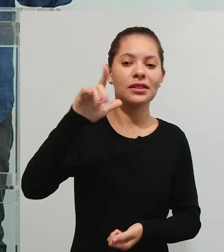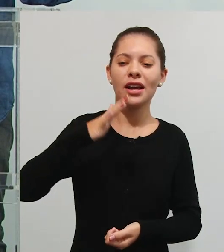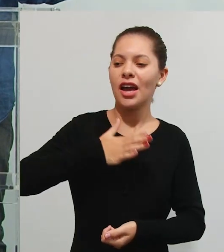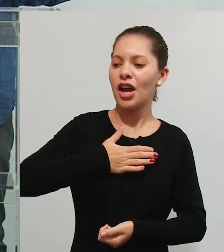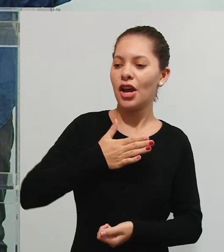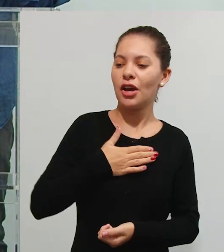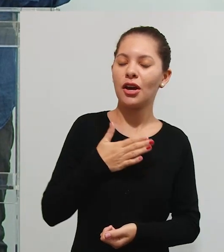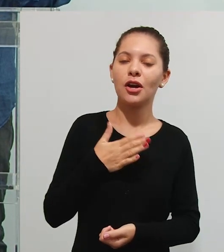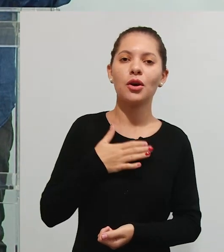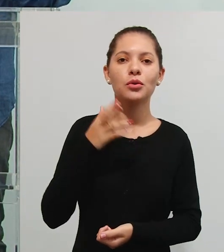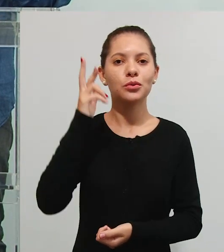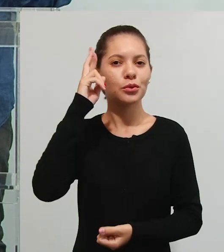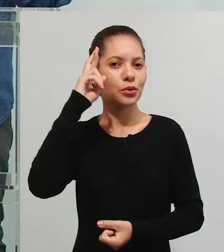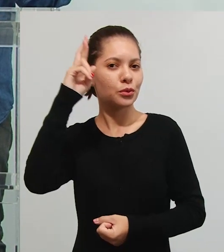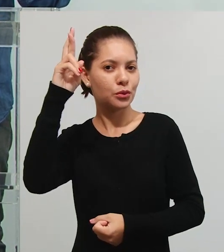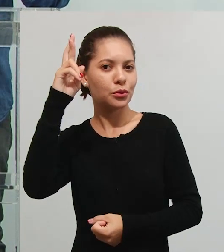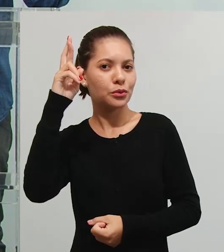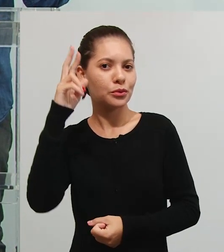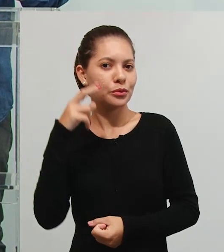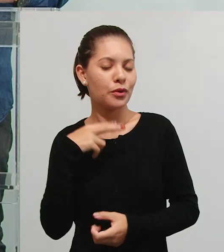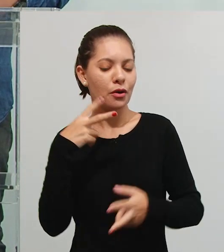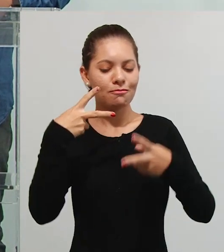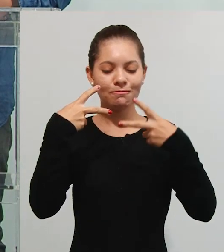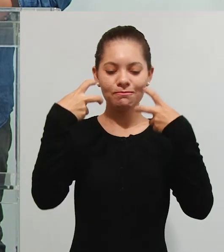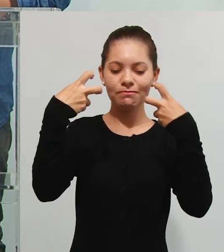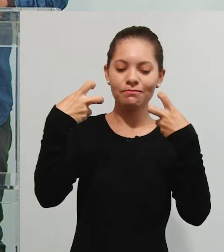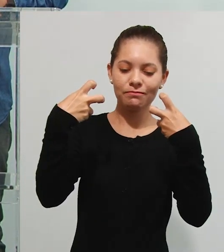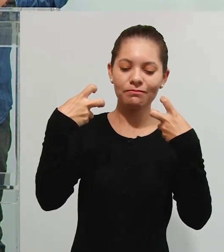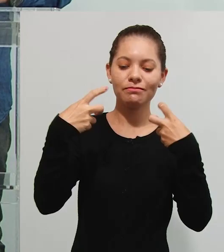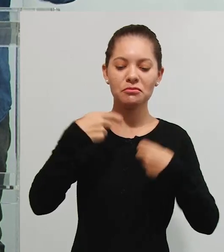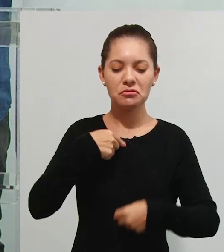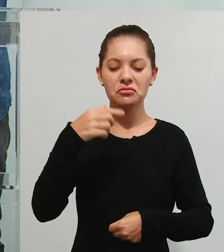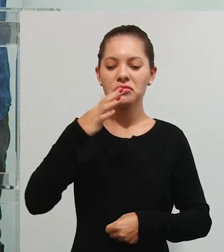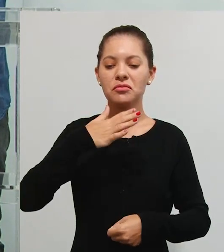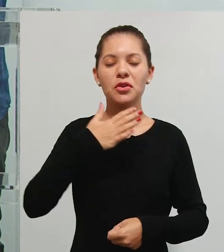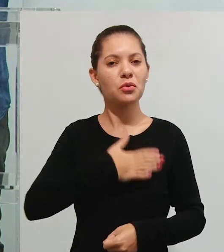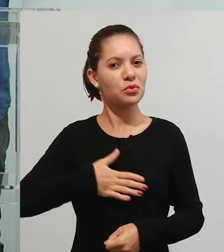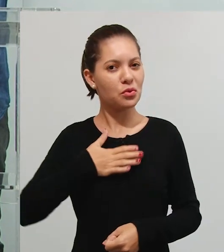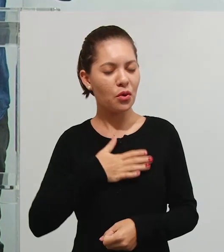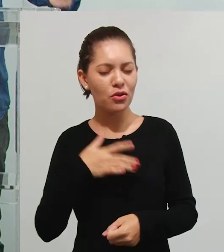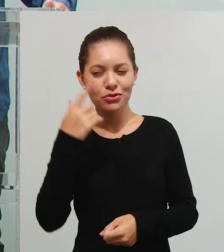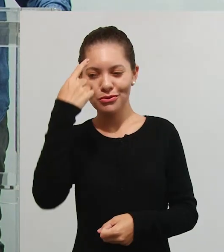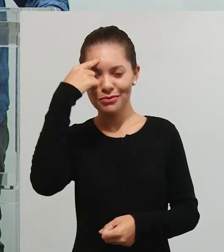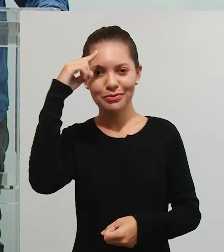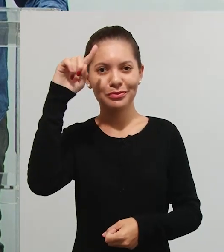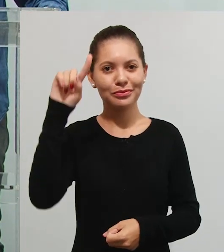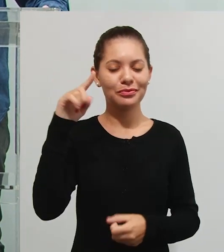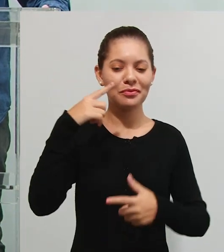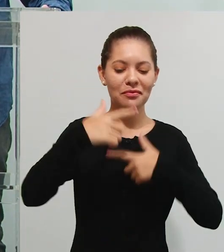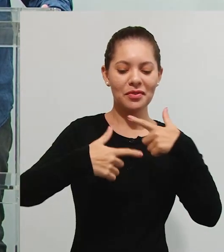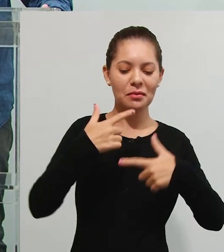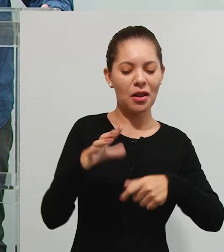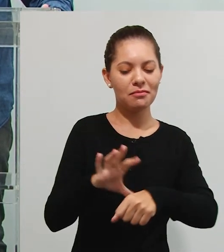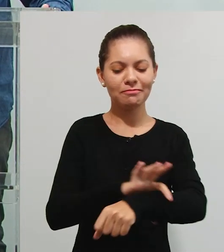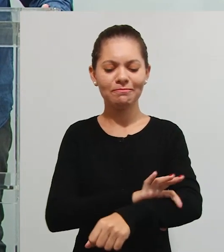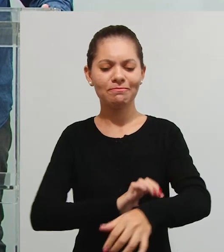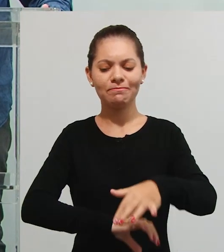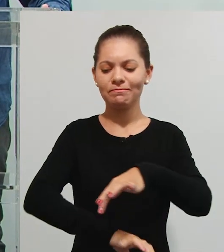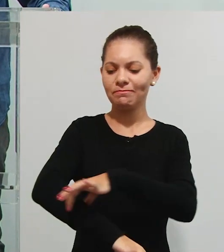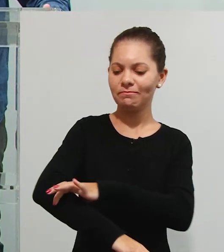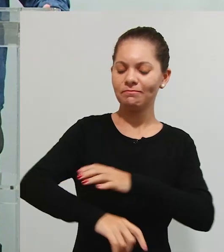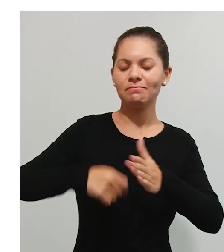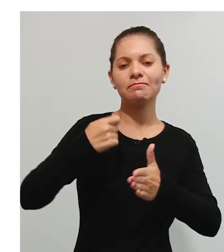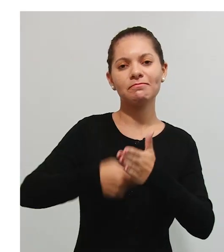como se ele fosse o proprietário. Ele se identifica tanto com aquele empreendimento, com aquela ideia, que ele veste a camisa